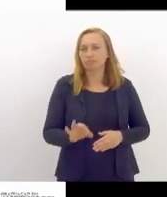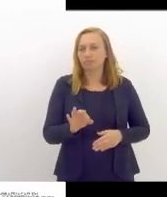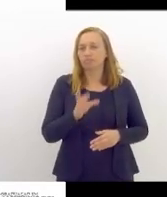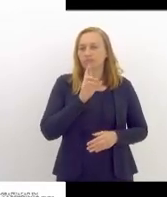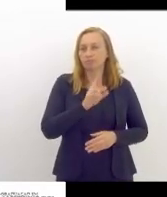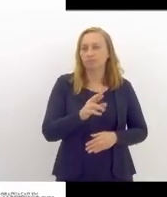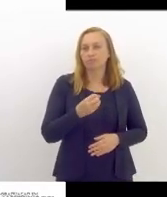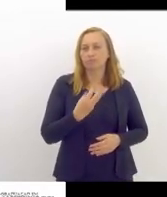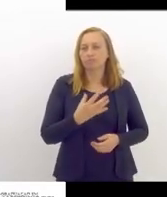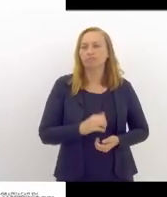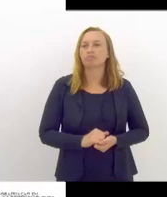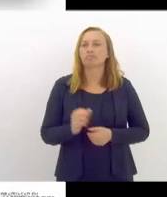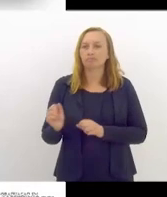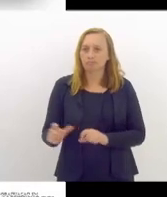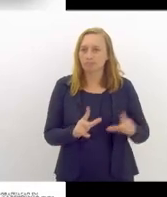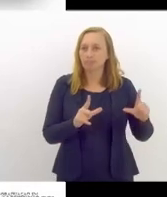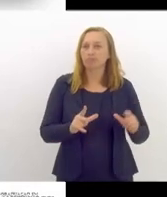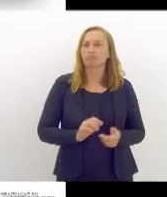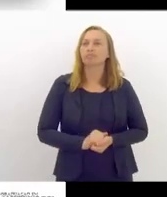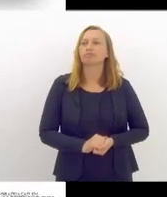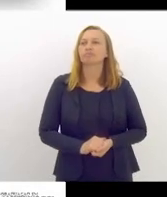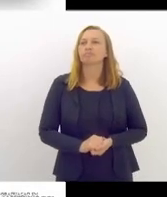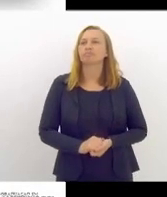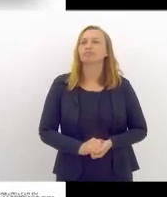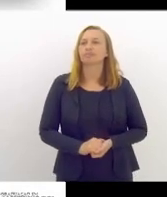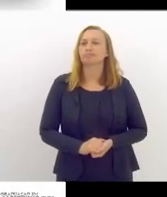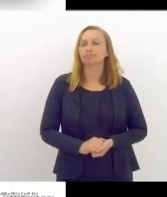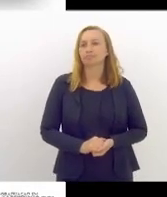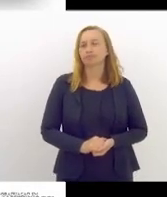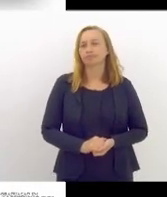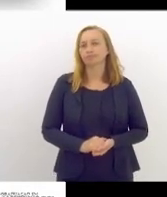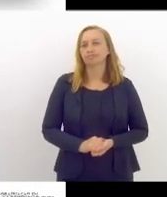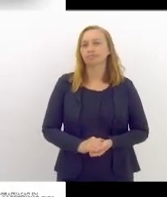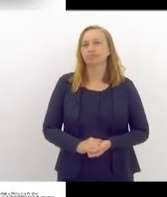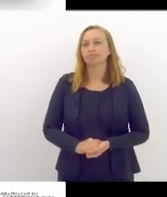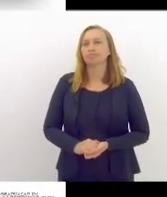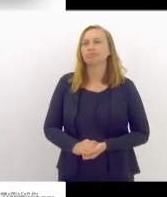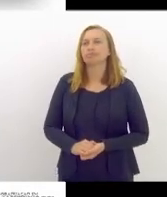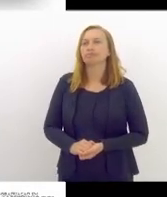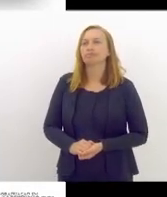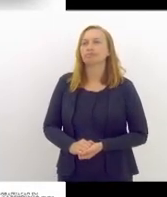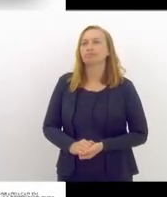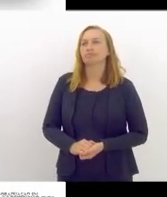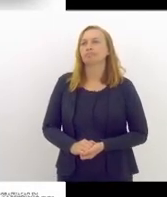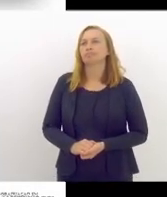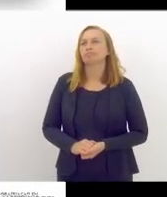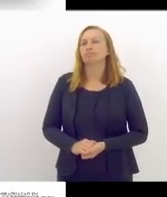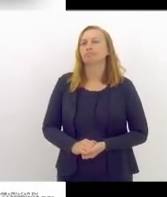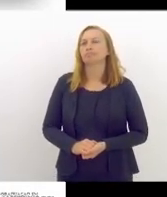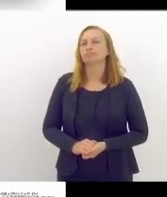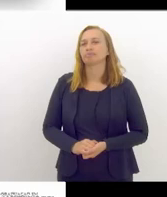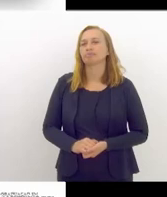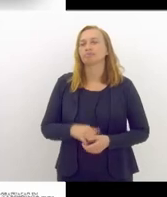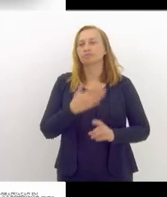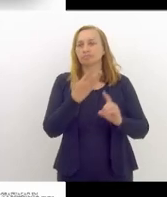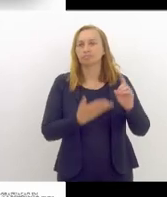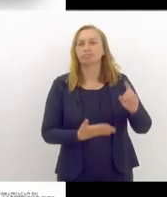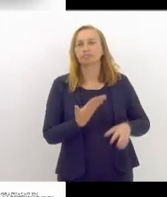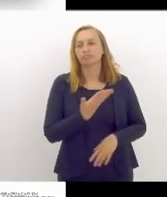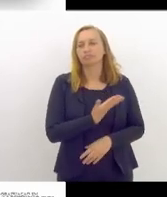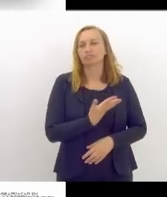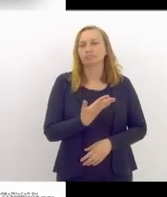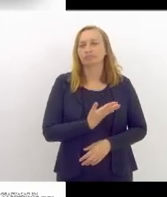desse trabalho pode passar por favor aqui eu coloquei um a lâmina né em homenagem ao meu amigo Pablo